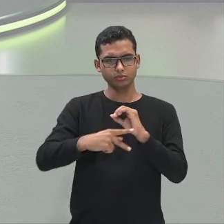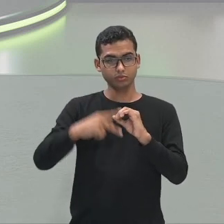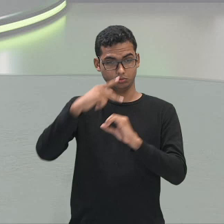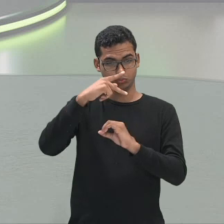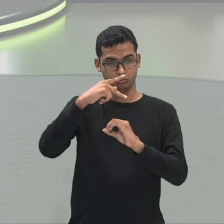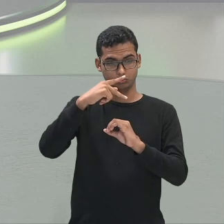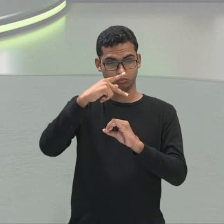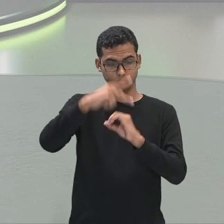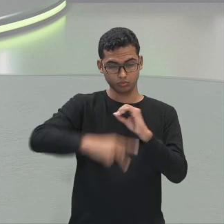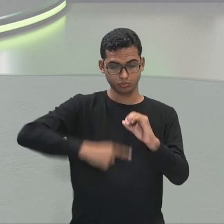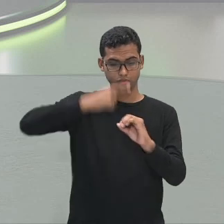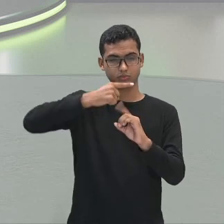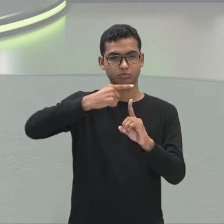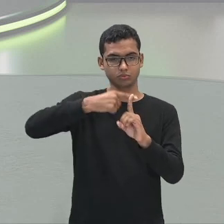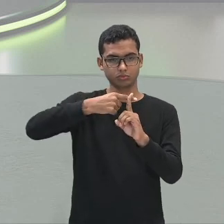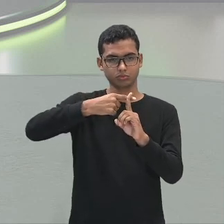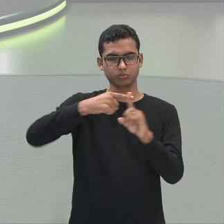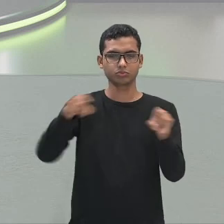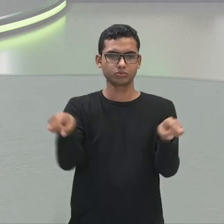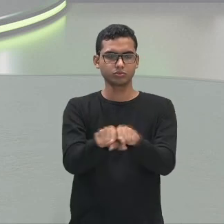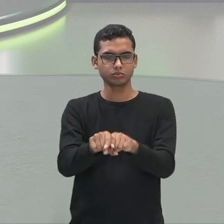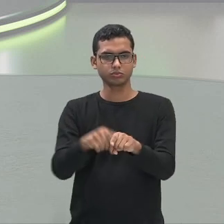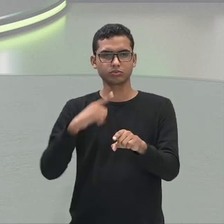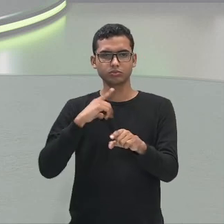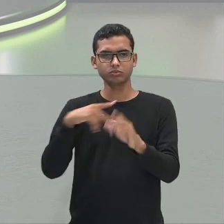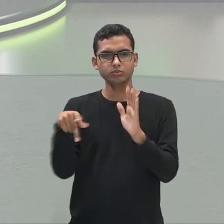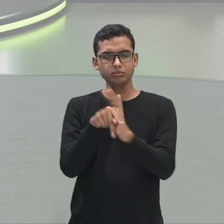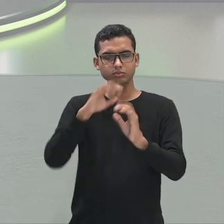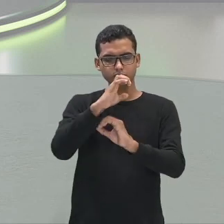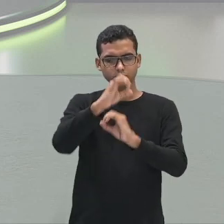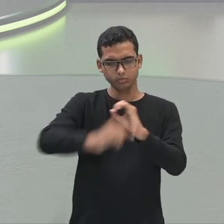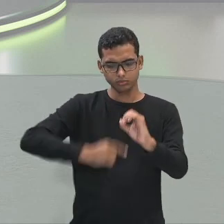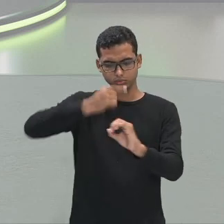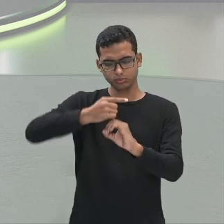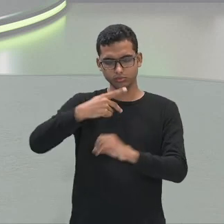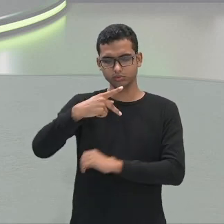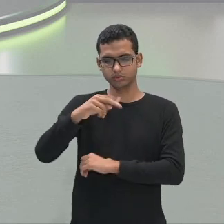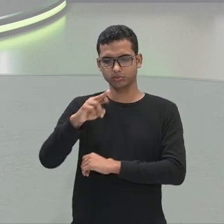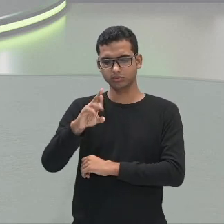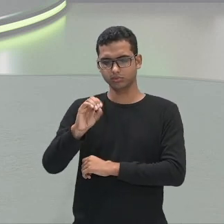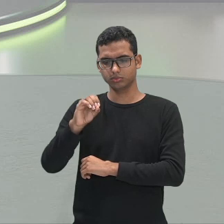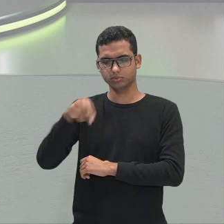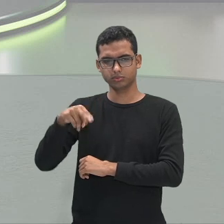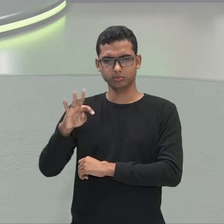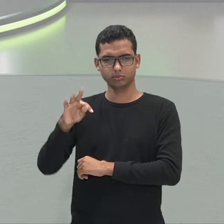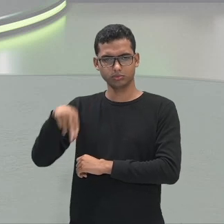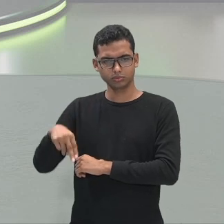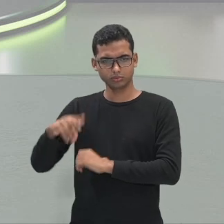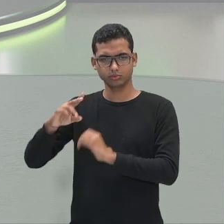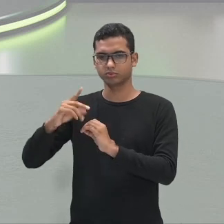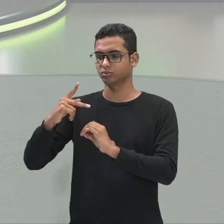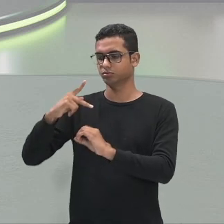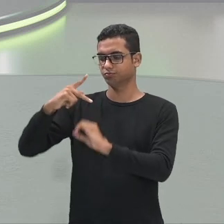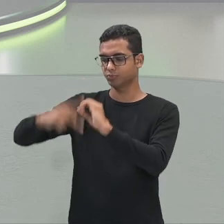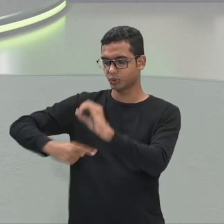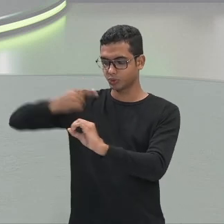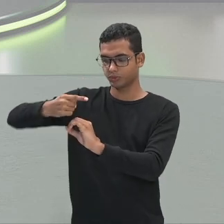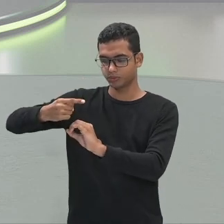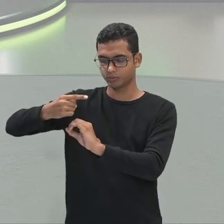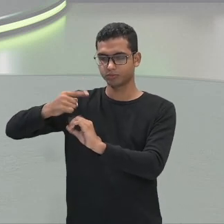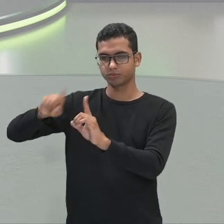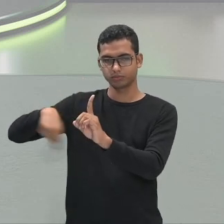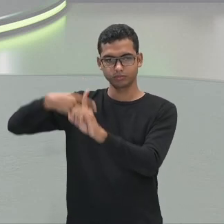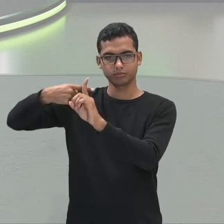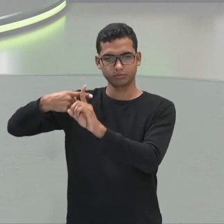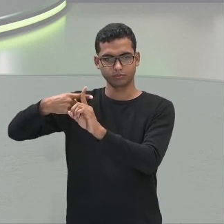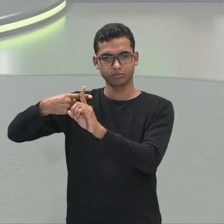aí a carga elétrica. Quando se falar prótons, representa o quê? O positivo. O elétron,